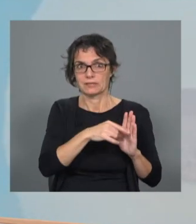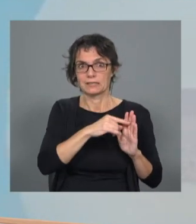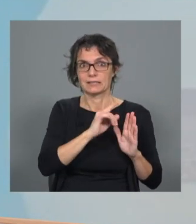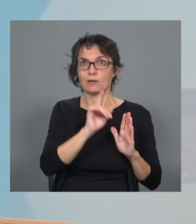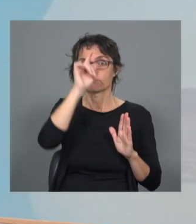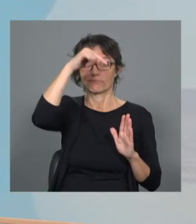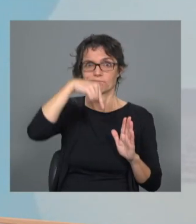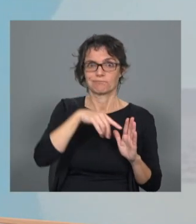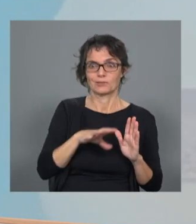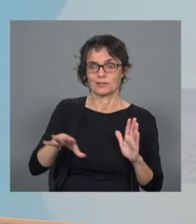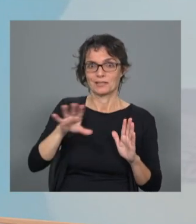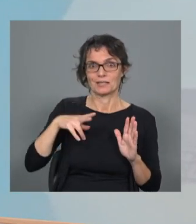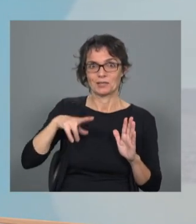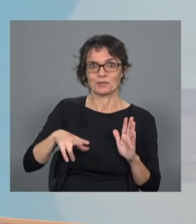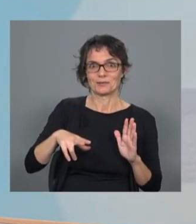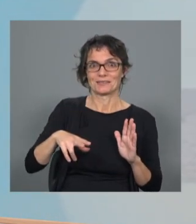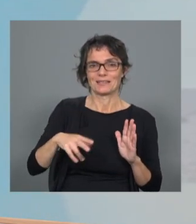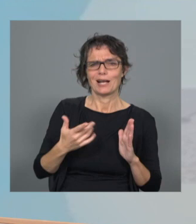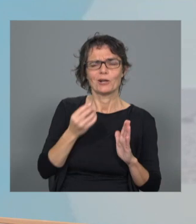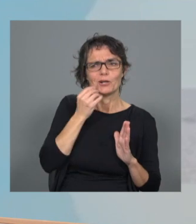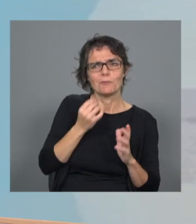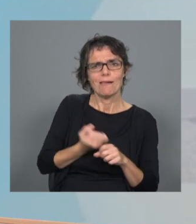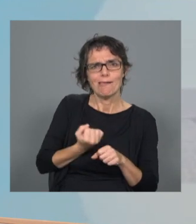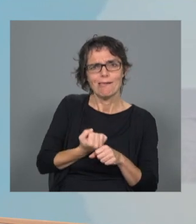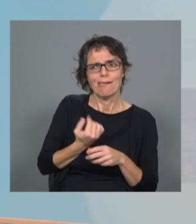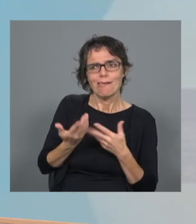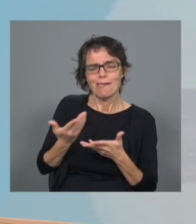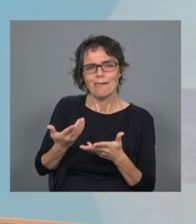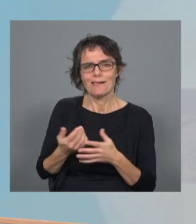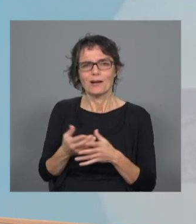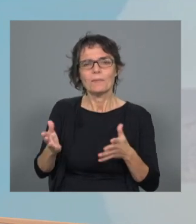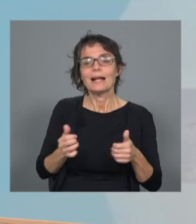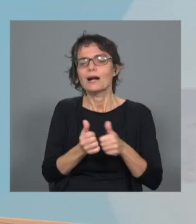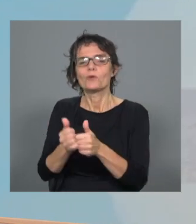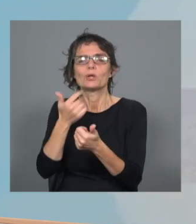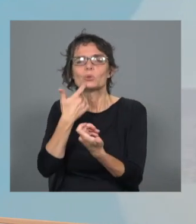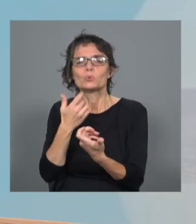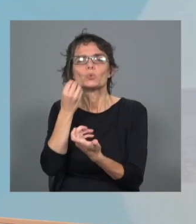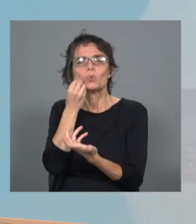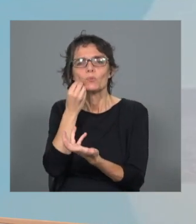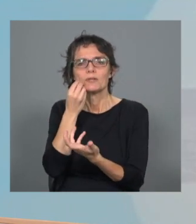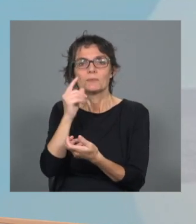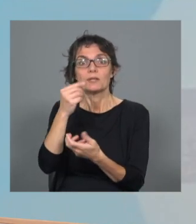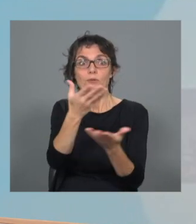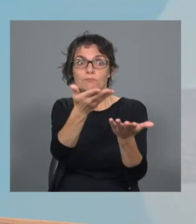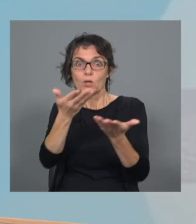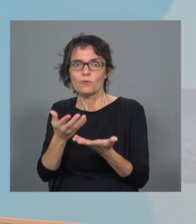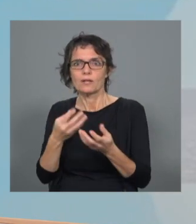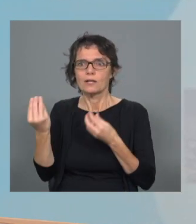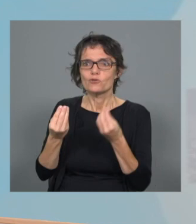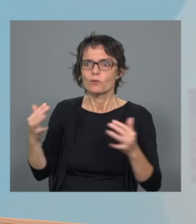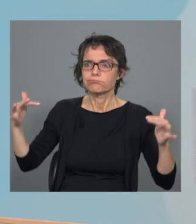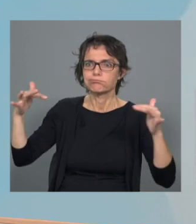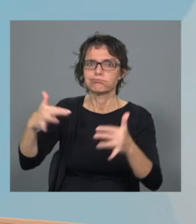país, a começá-la. É preciso trabalhar também na Diocese, não é? Esta dimensão da Diocese de acolhimento, que vai receber jovens, que